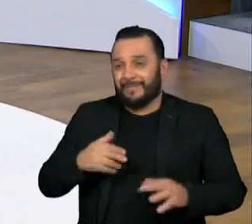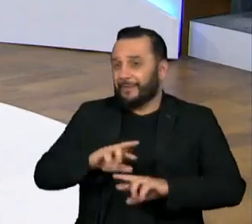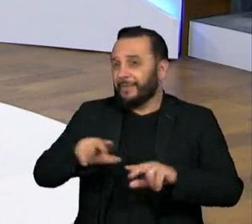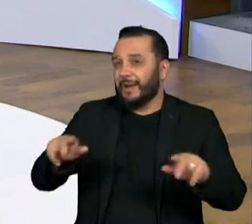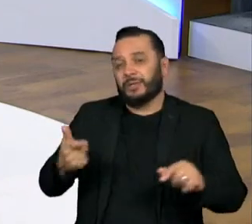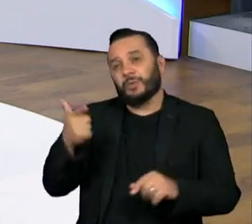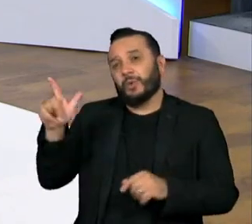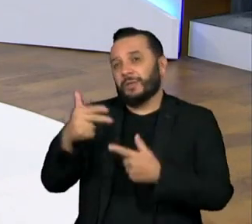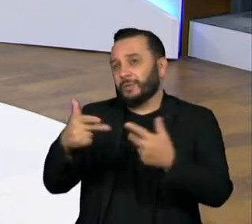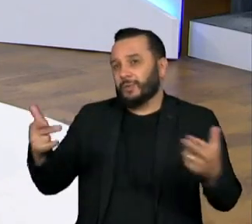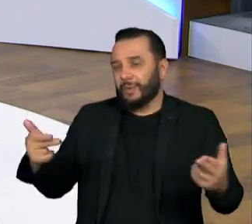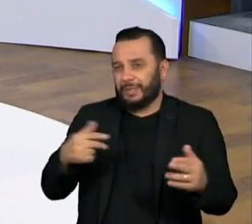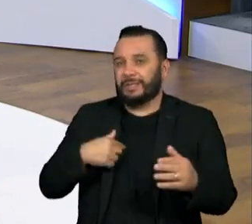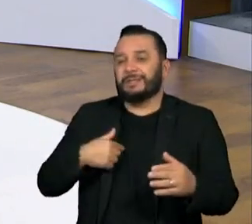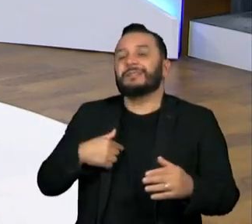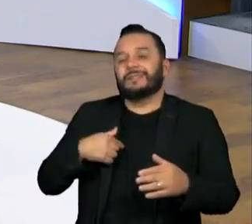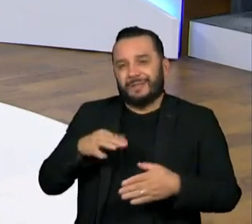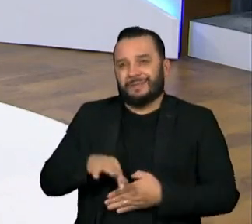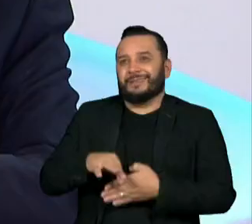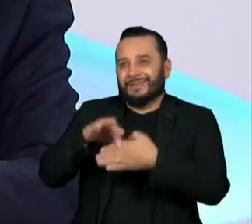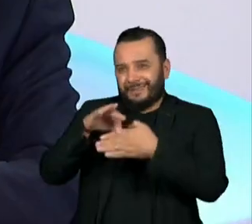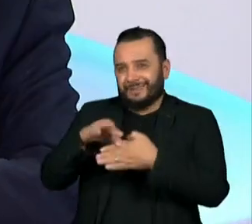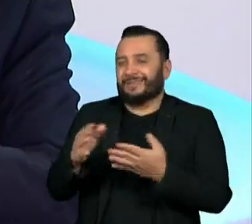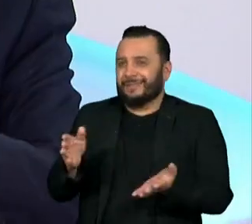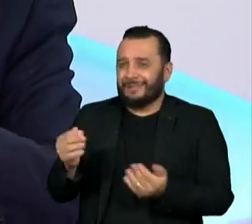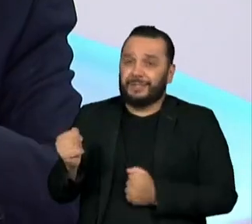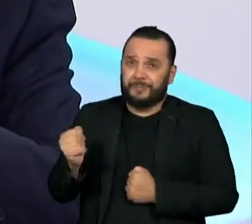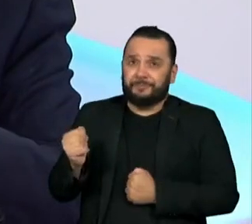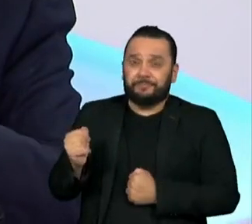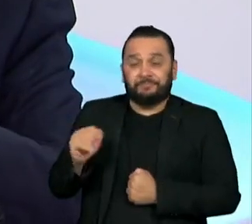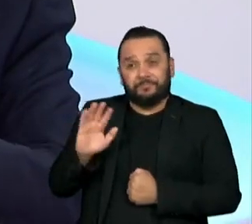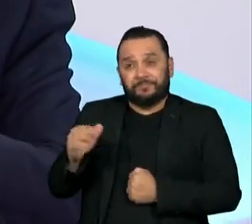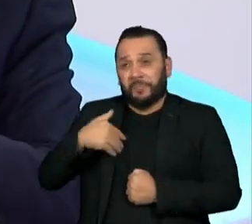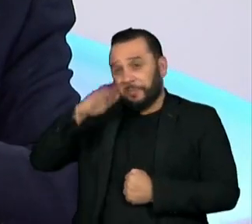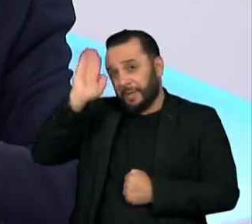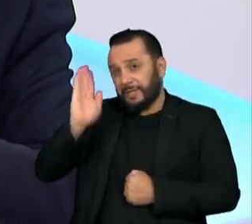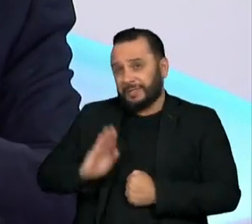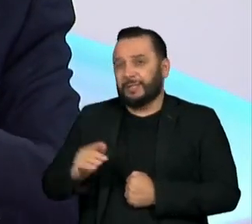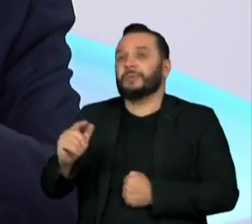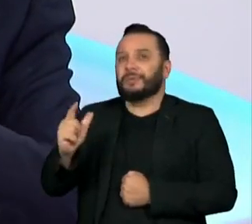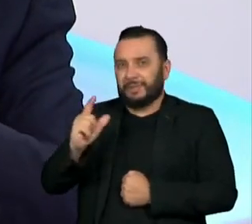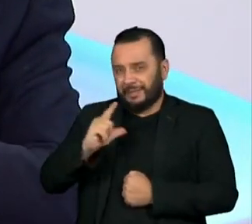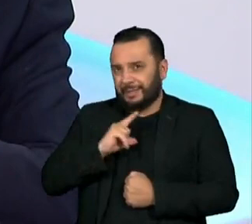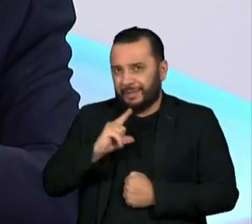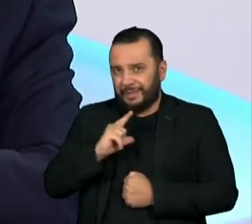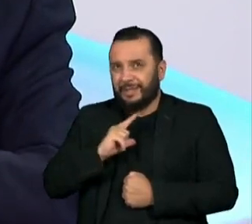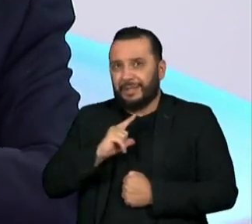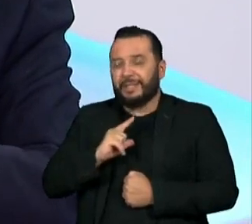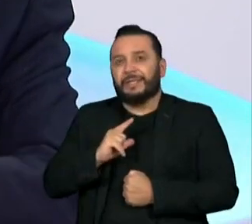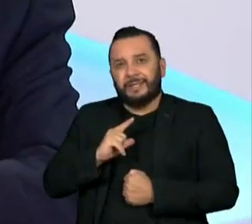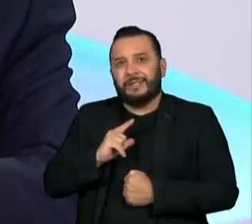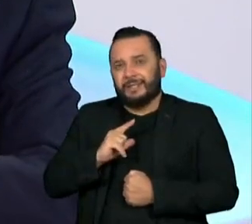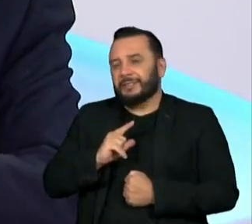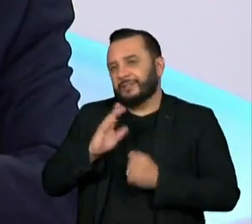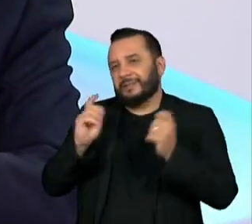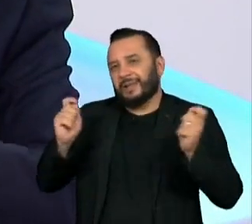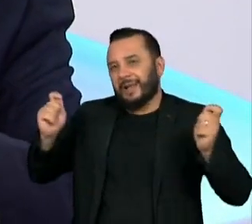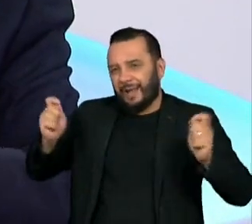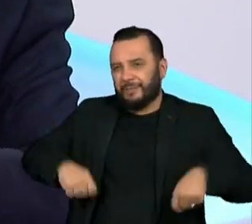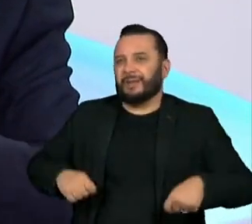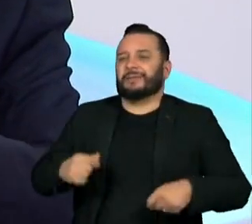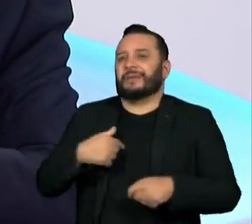vale para várias ou a vida liderança o peço ainda tem toda razão por história o Brasil um país está o extraordinário tem um enorme